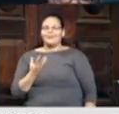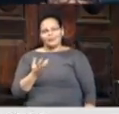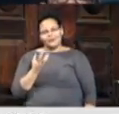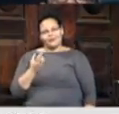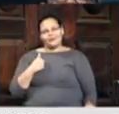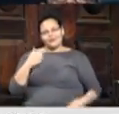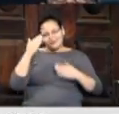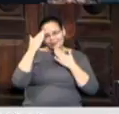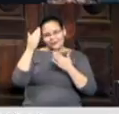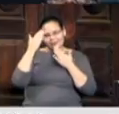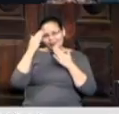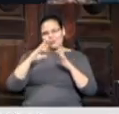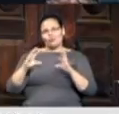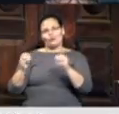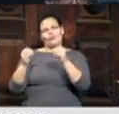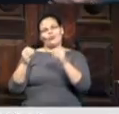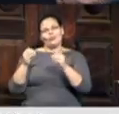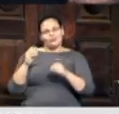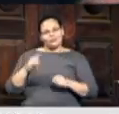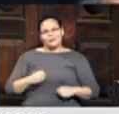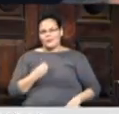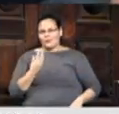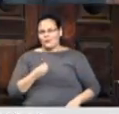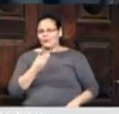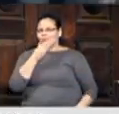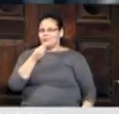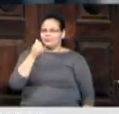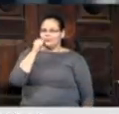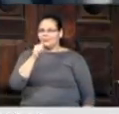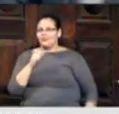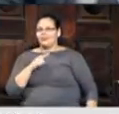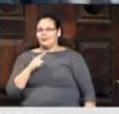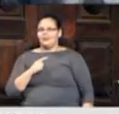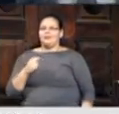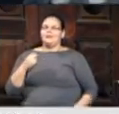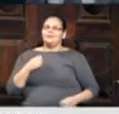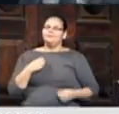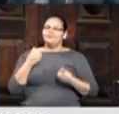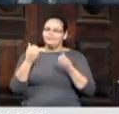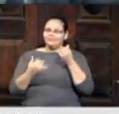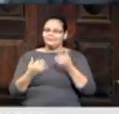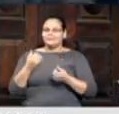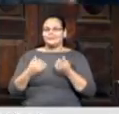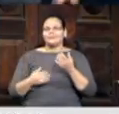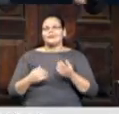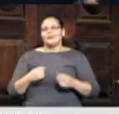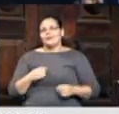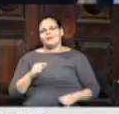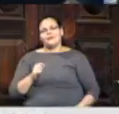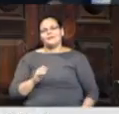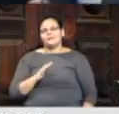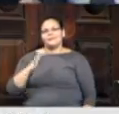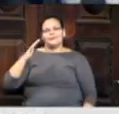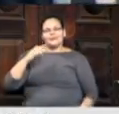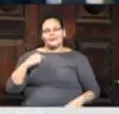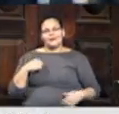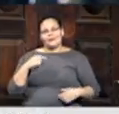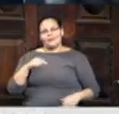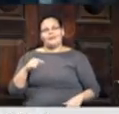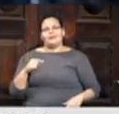quero agradecer a todos os poetas e as poetisas que aqui trouxeram, né, e abrilhantaram essa nossa